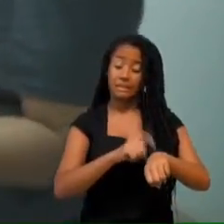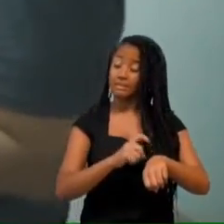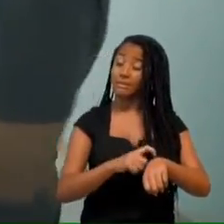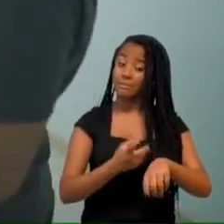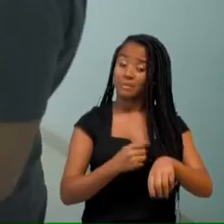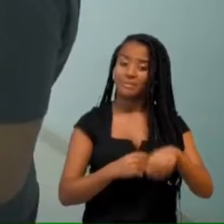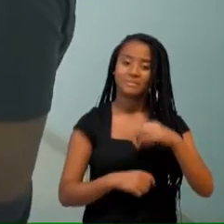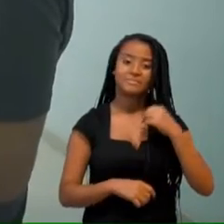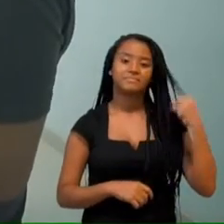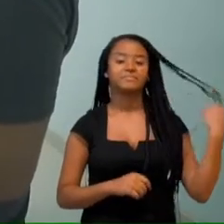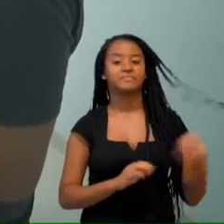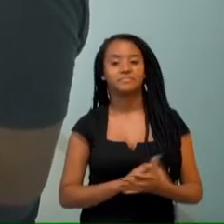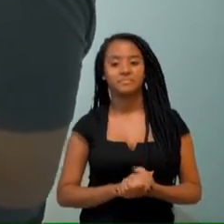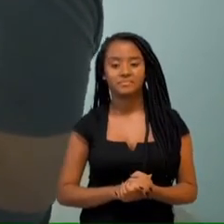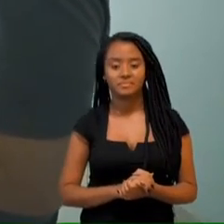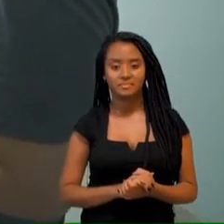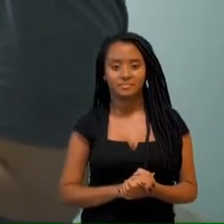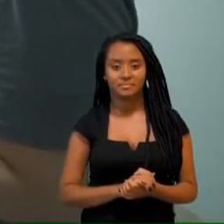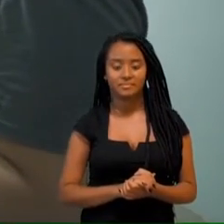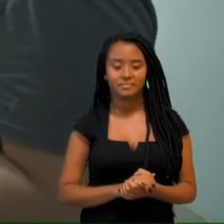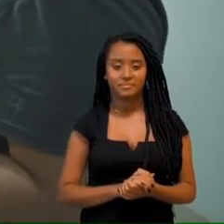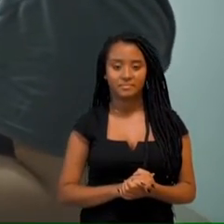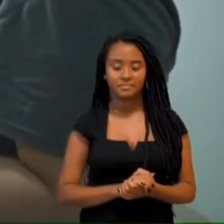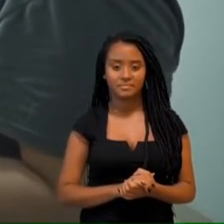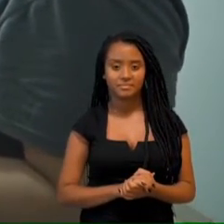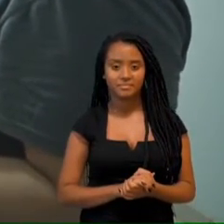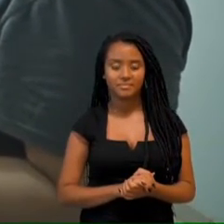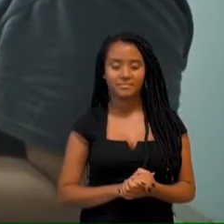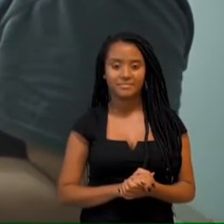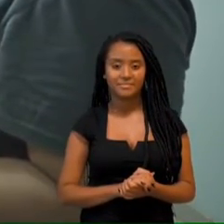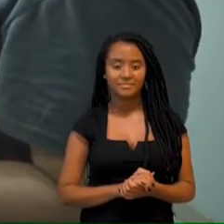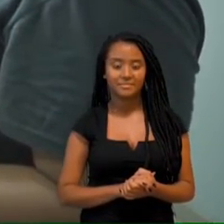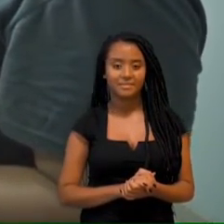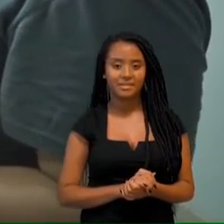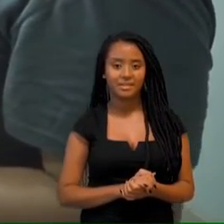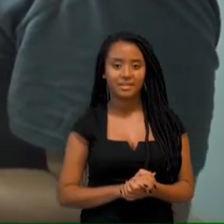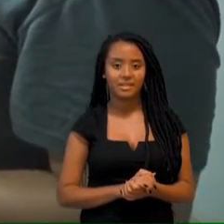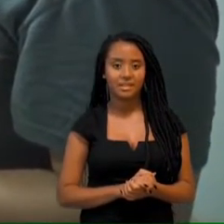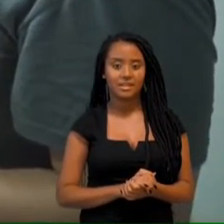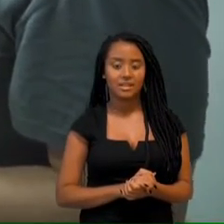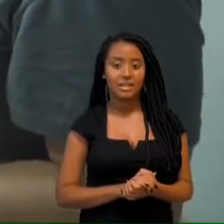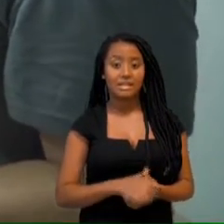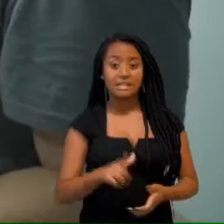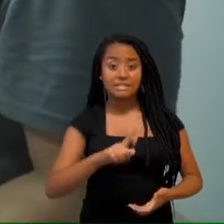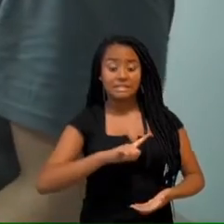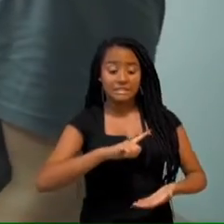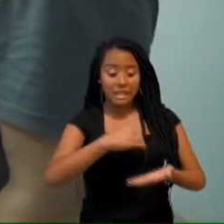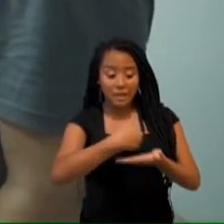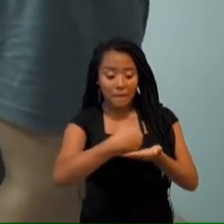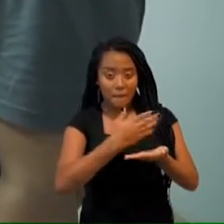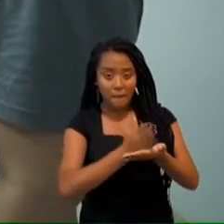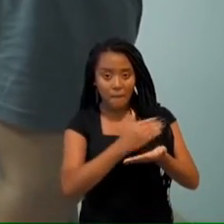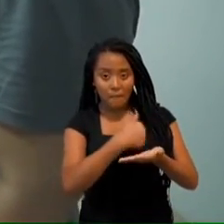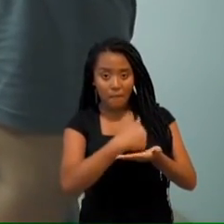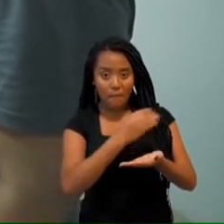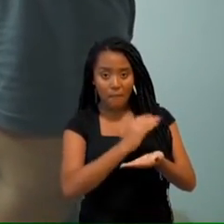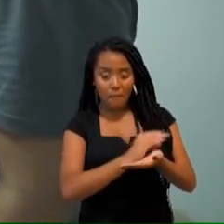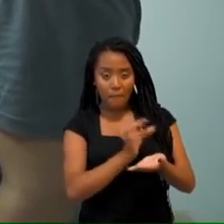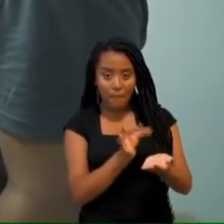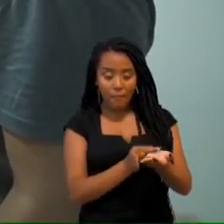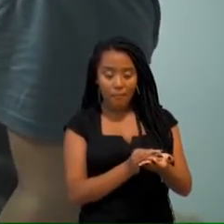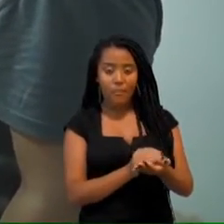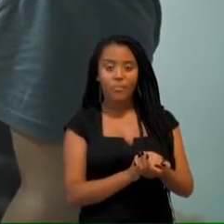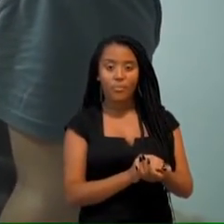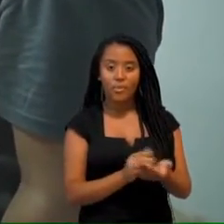né não quebrar a garrafa e não é só café não também tem b ah não não tem até bolo Ah então é por isso que essa